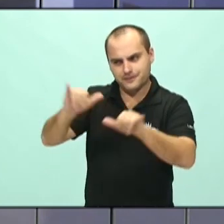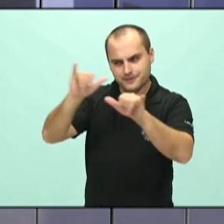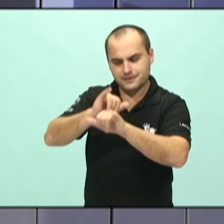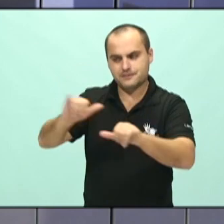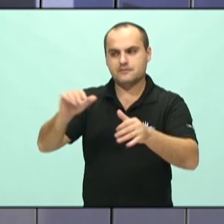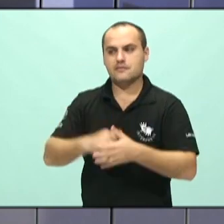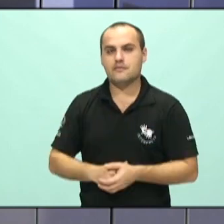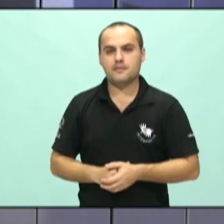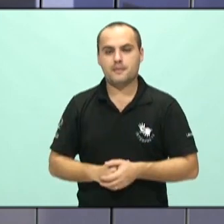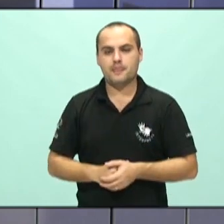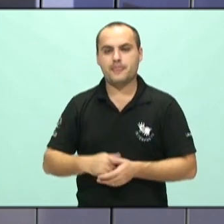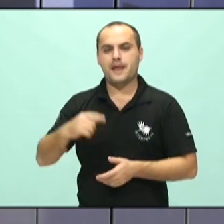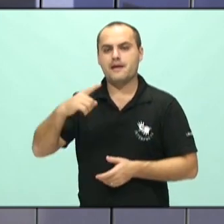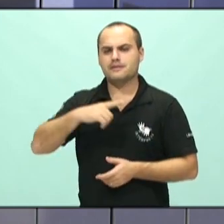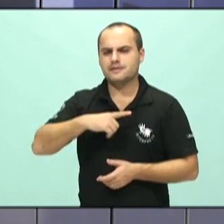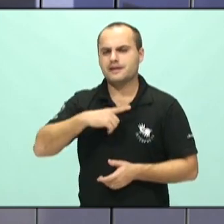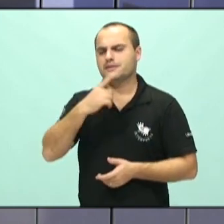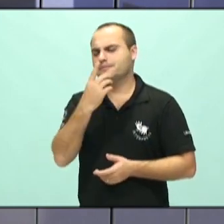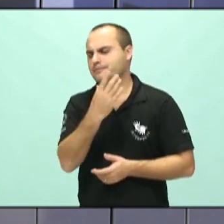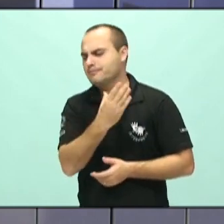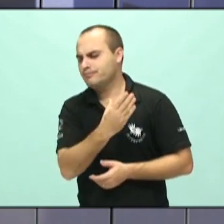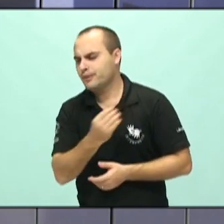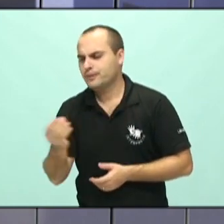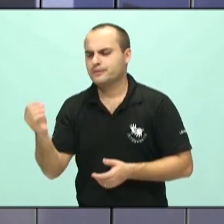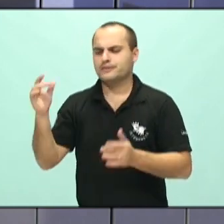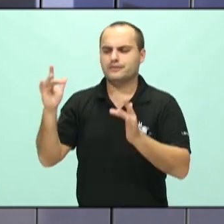muita agenda de formaturas, de